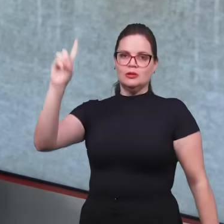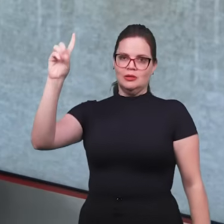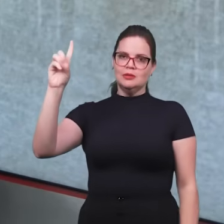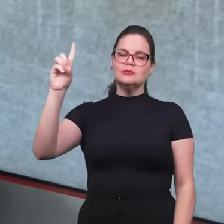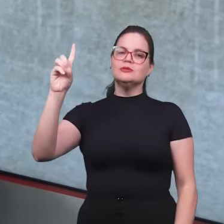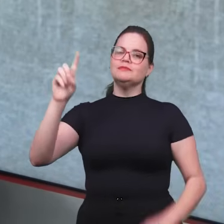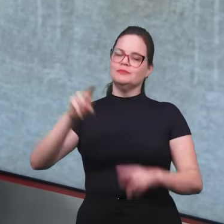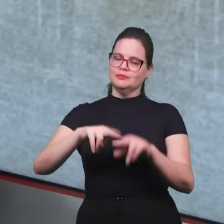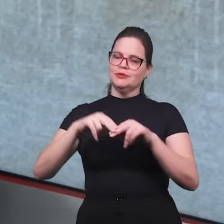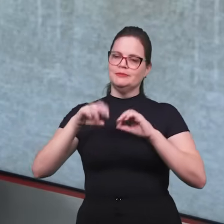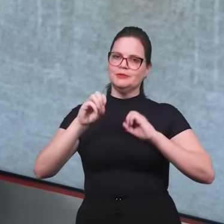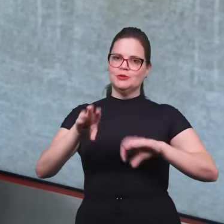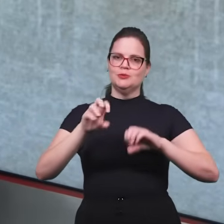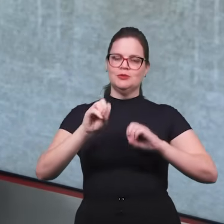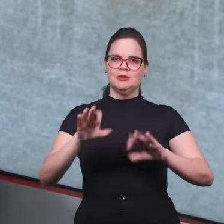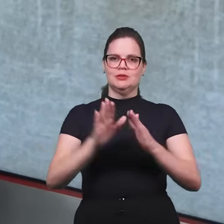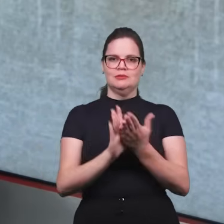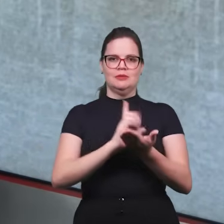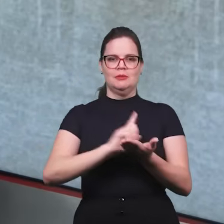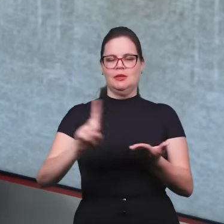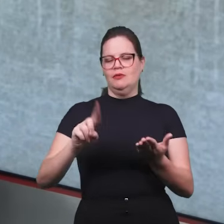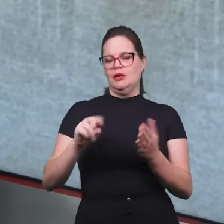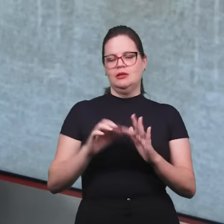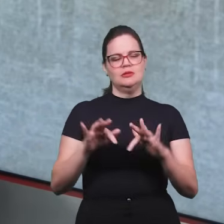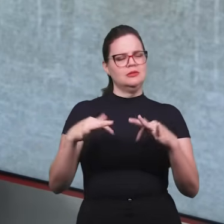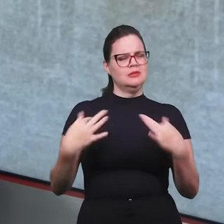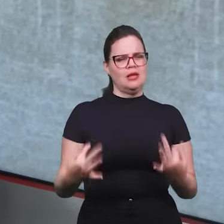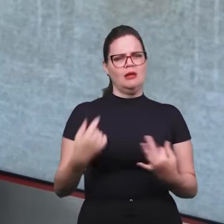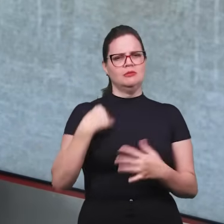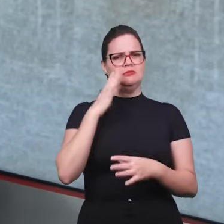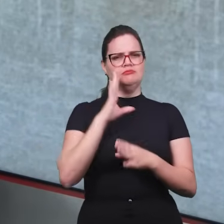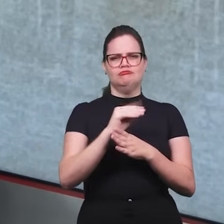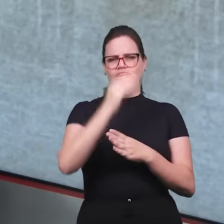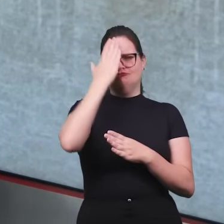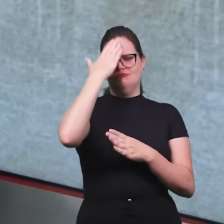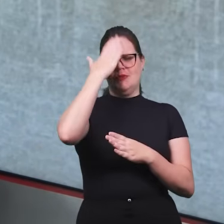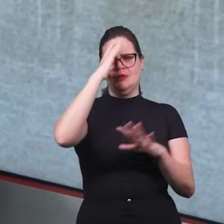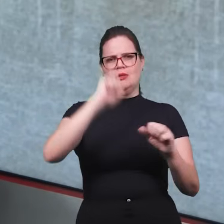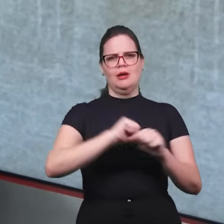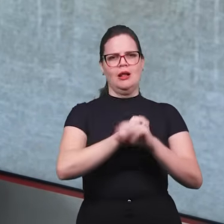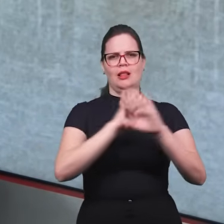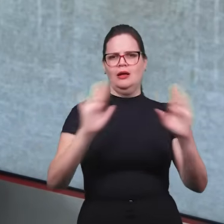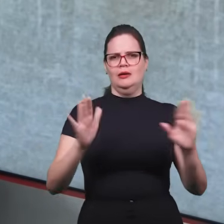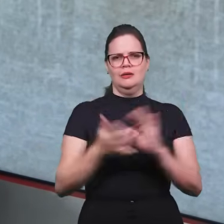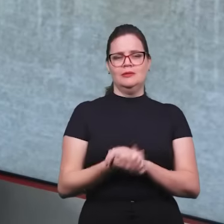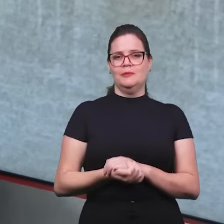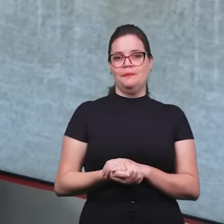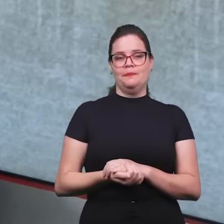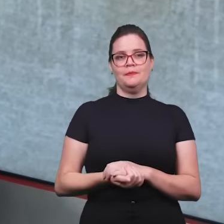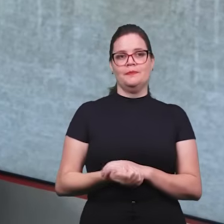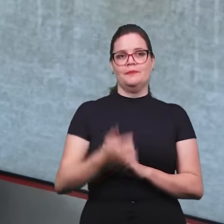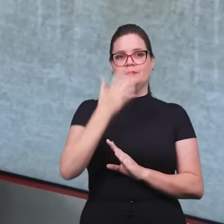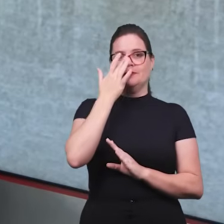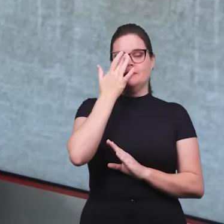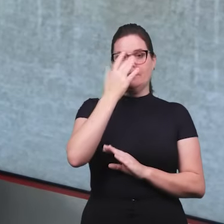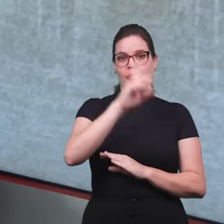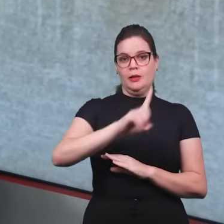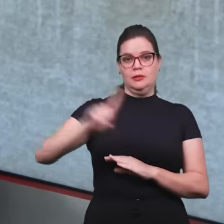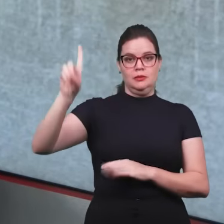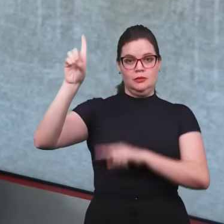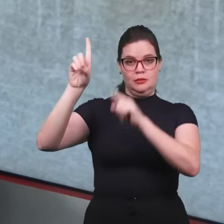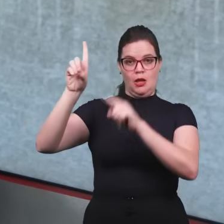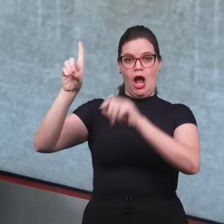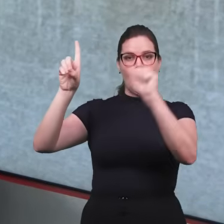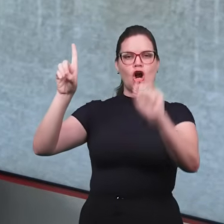Deus. Então, o ensino bíblico permanece simples, direto e constante, e muito